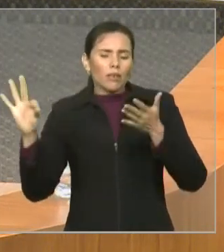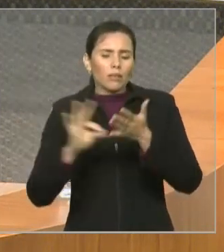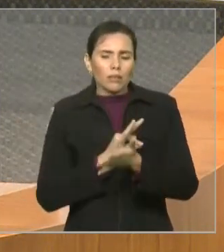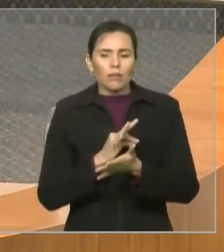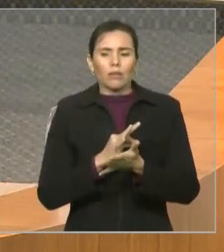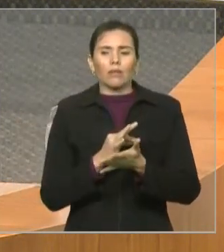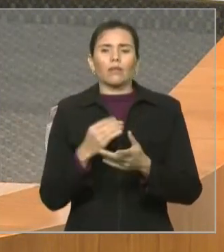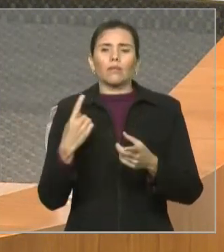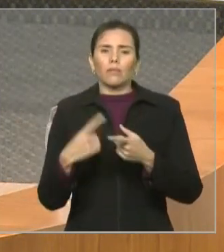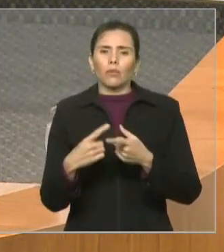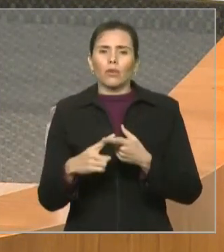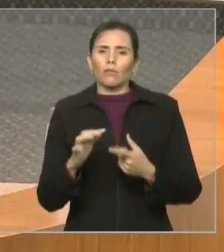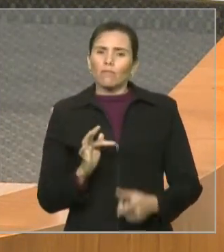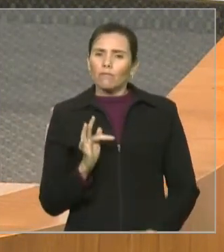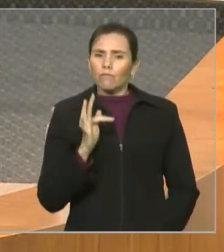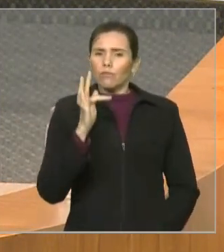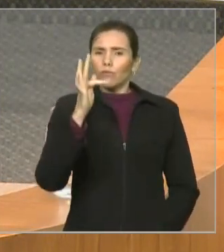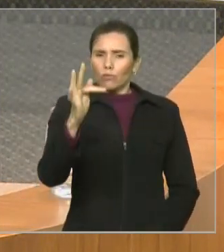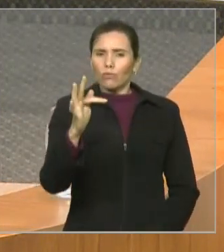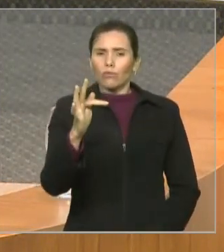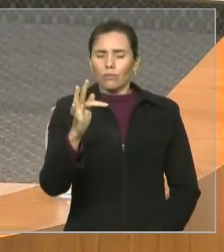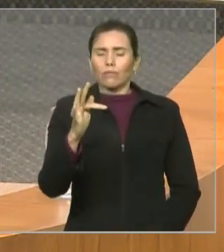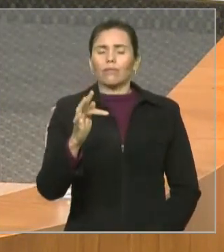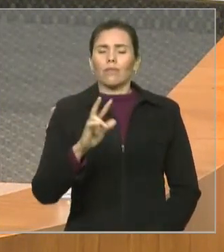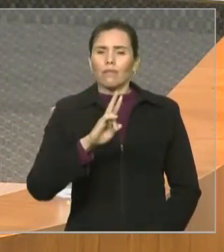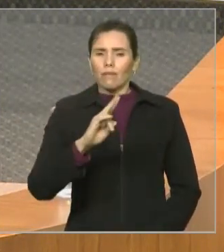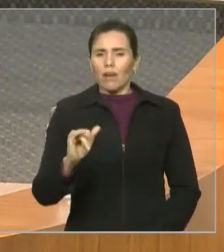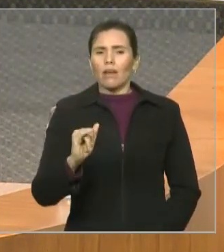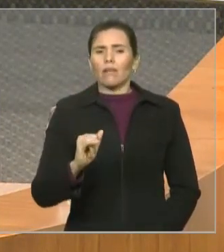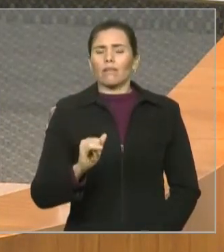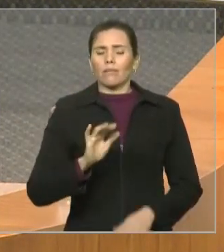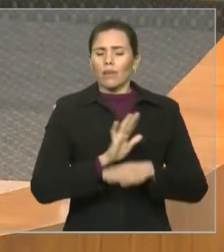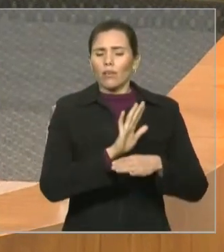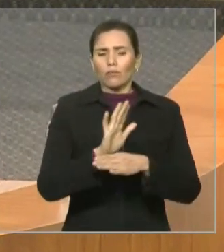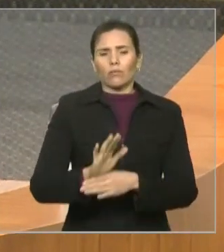para que, futuramente, possamos ter esse benefício. Muito obrigado, bom dia e bom trabalho a todos.